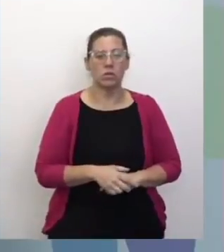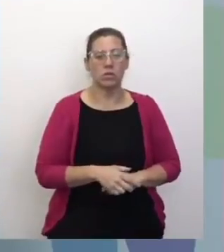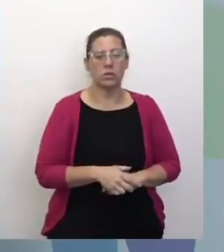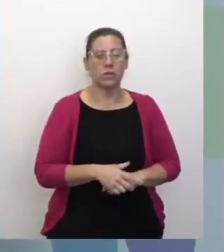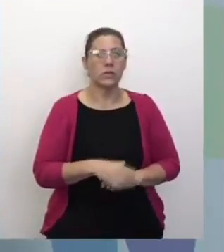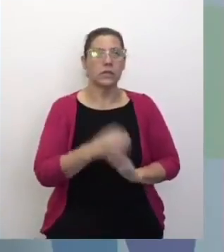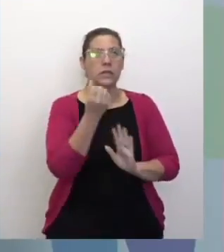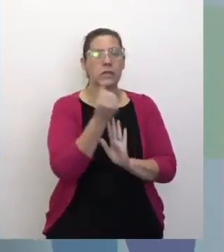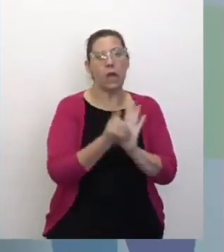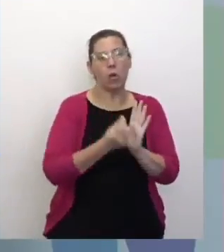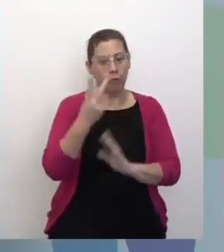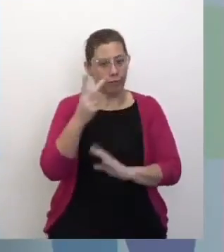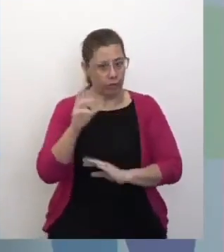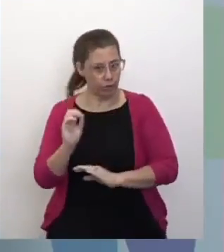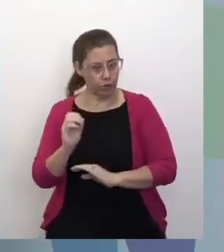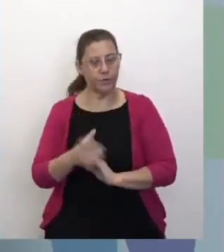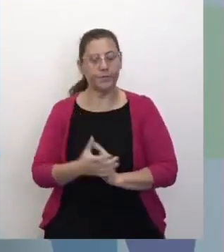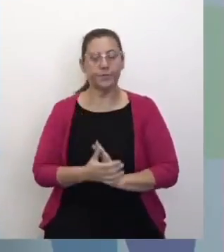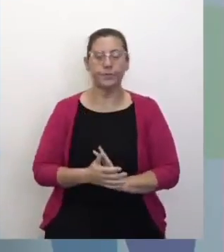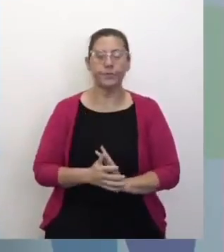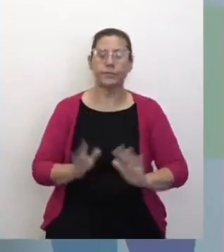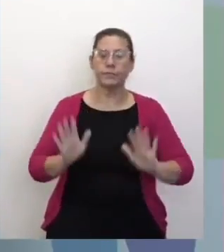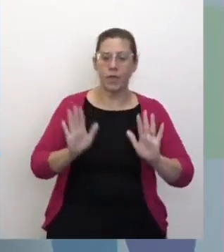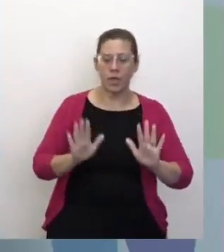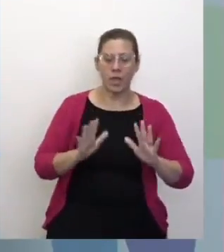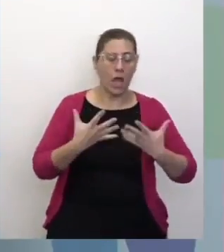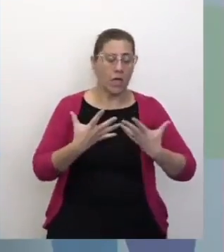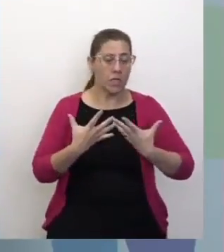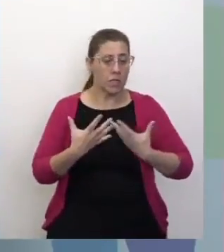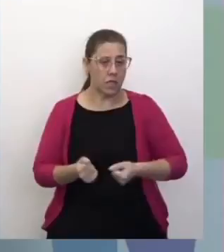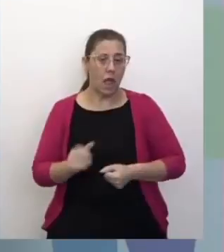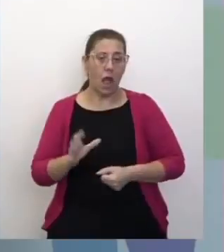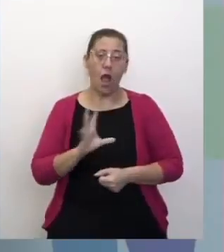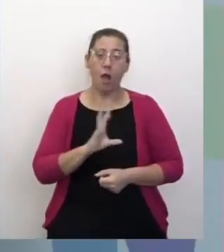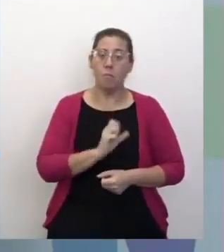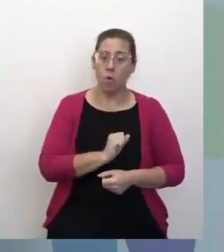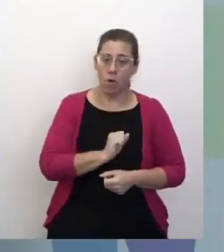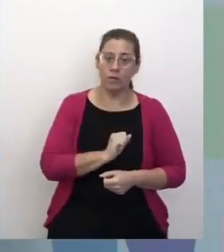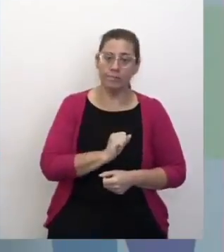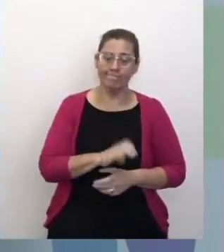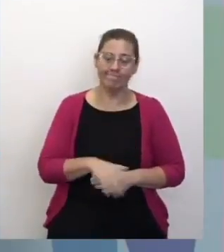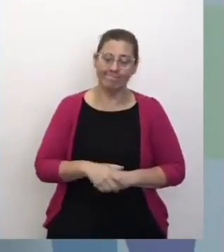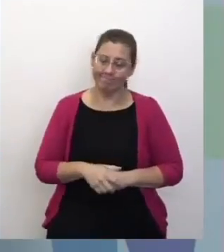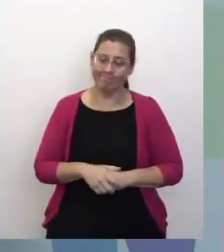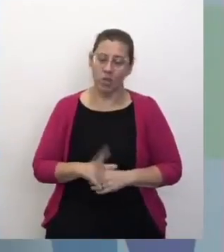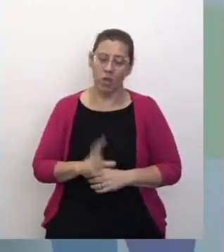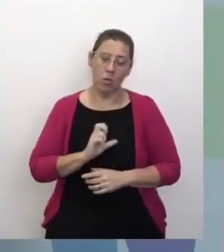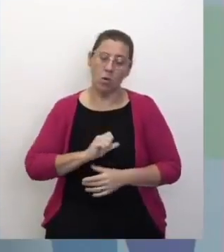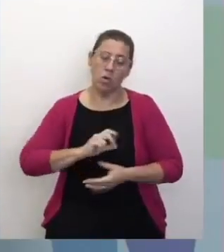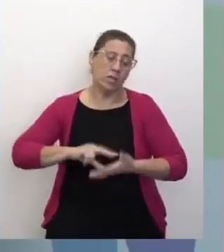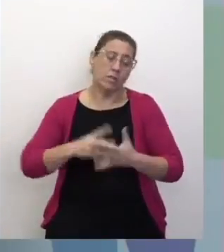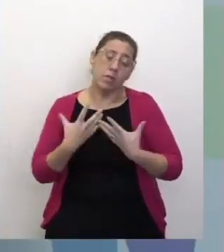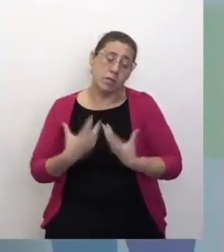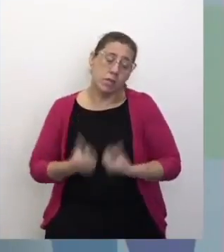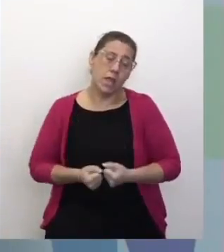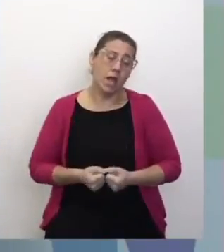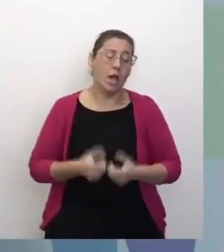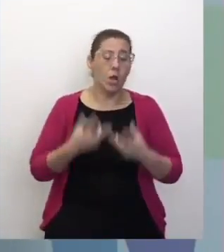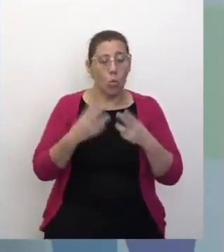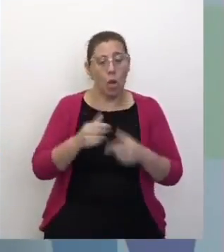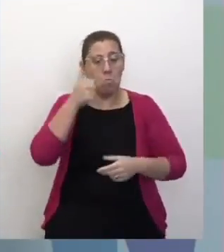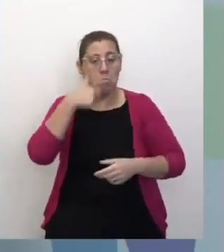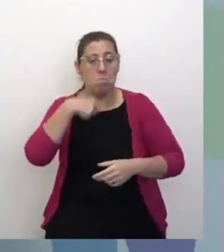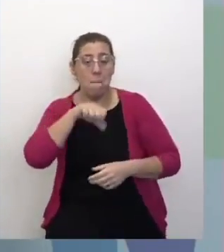século XX. E, ou seja, aceitar, o amor é a aceitação. Então, é o que a mãe faz com os filhos,